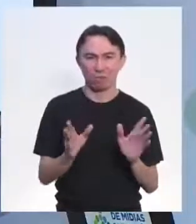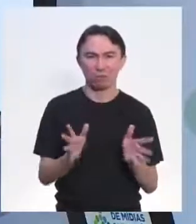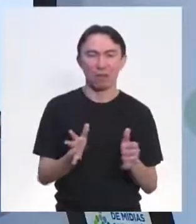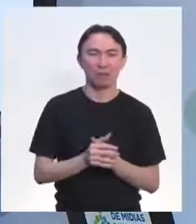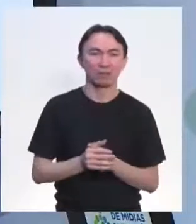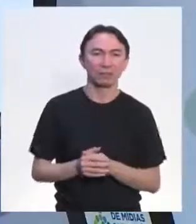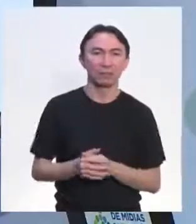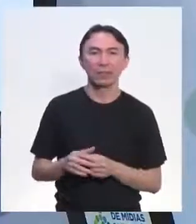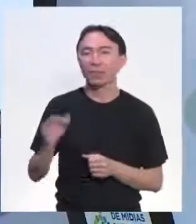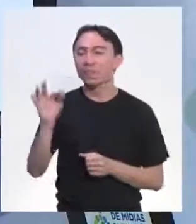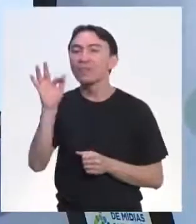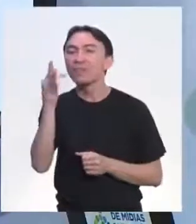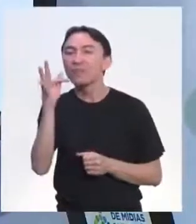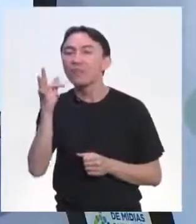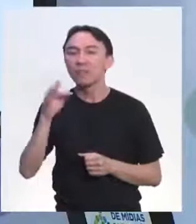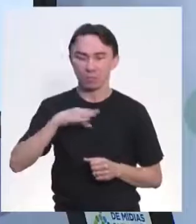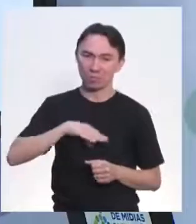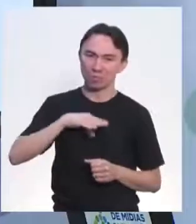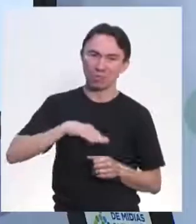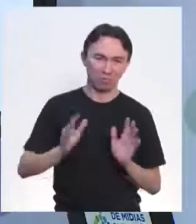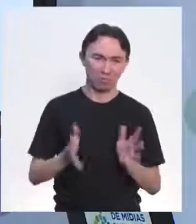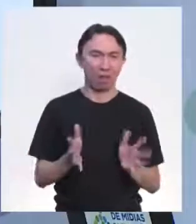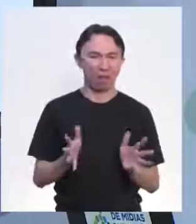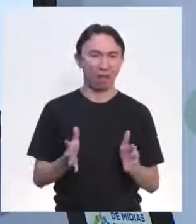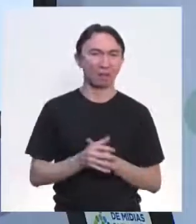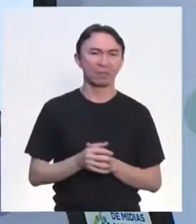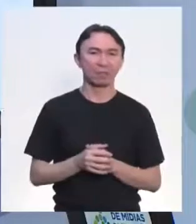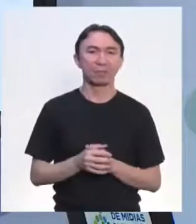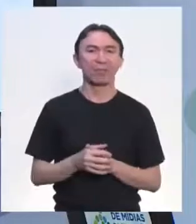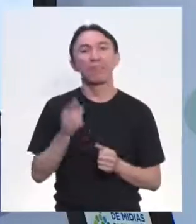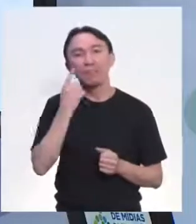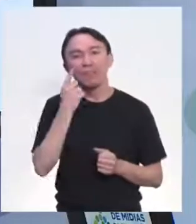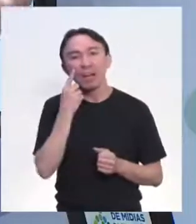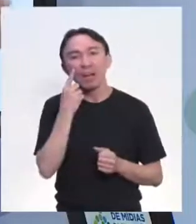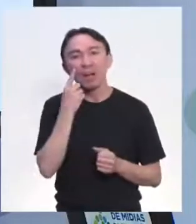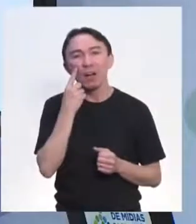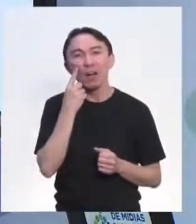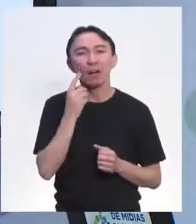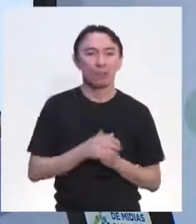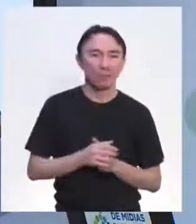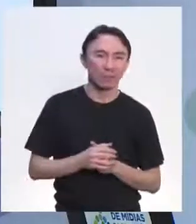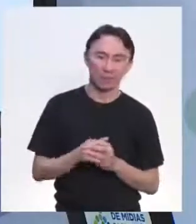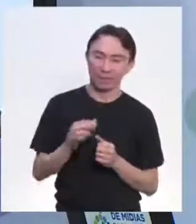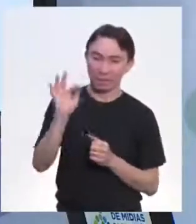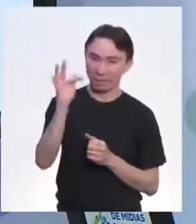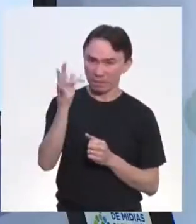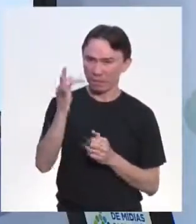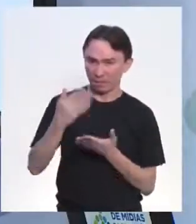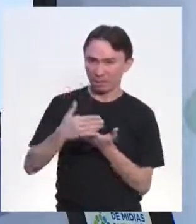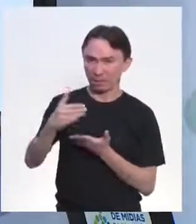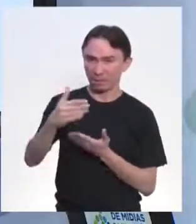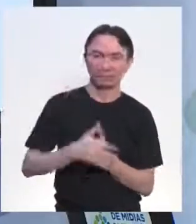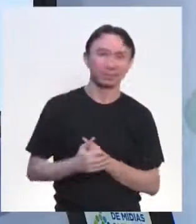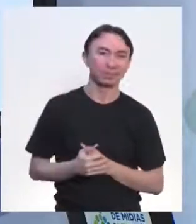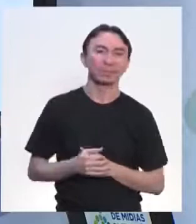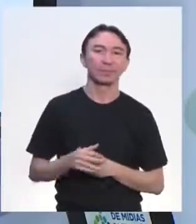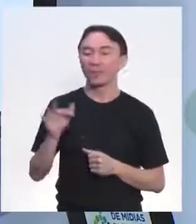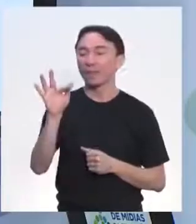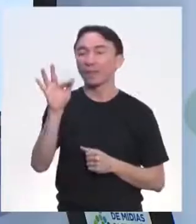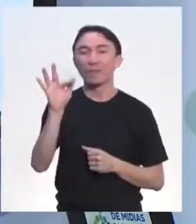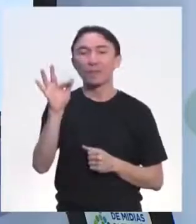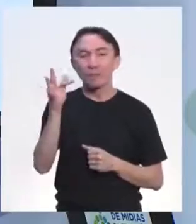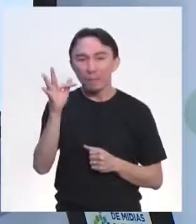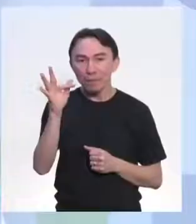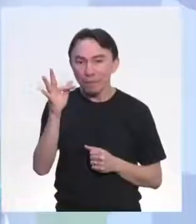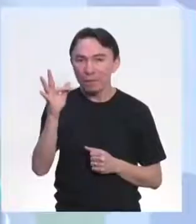com português já tem, que é português e física. Então, vou juntar física com história para frente. Então,